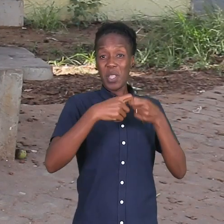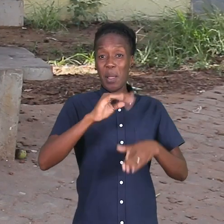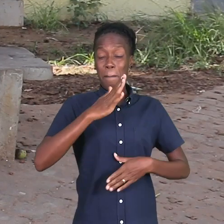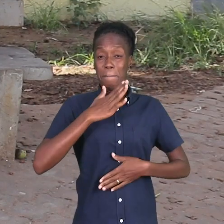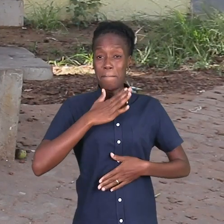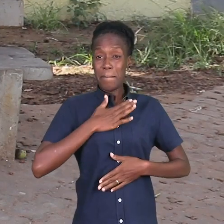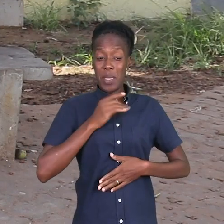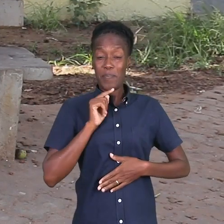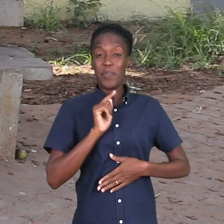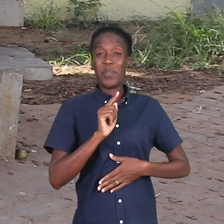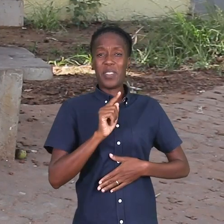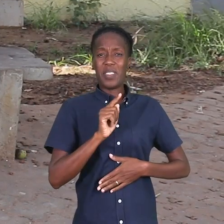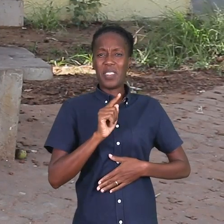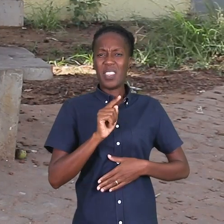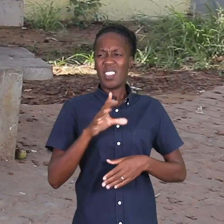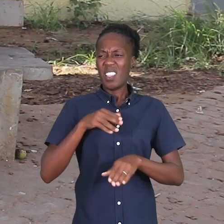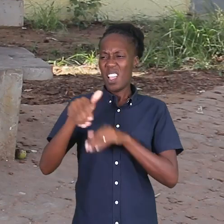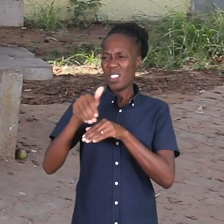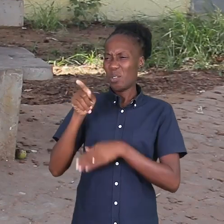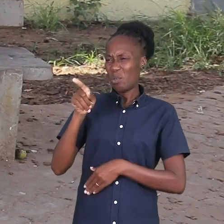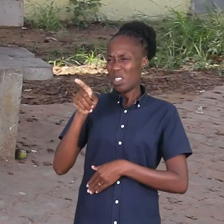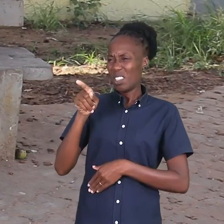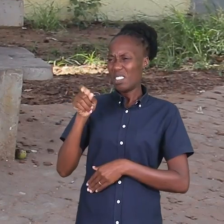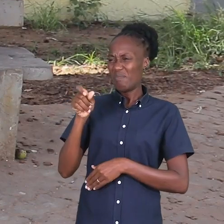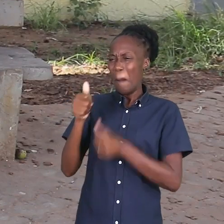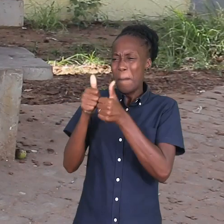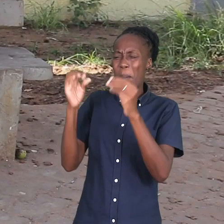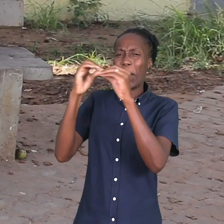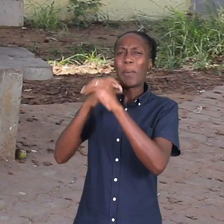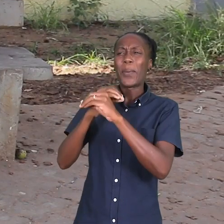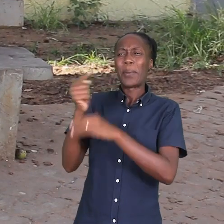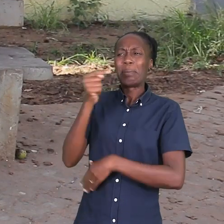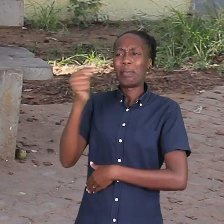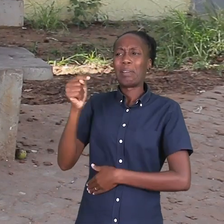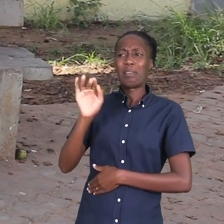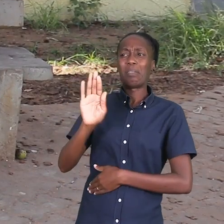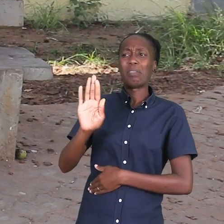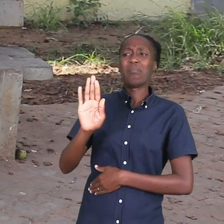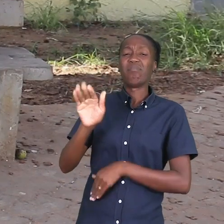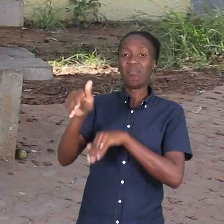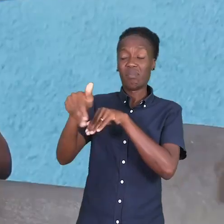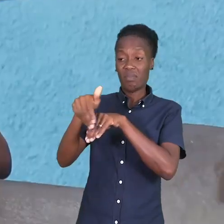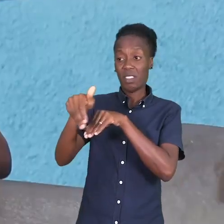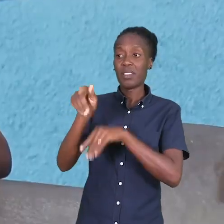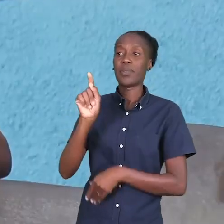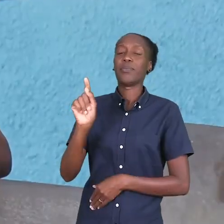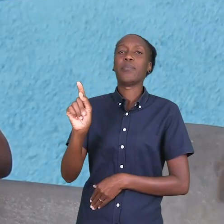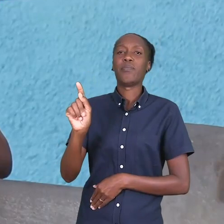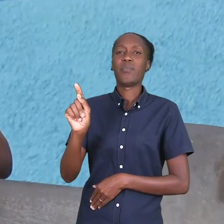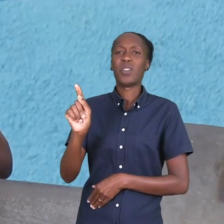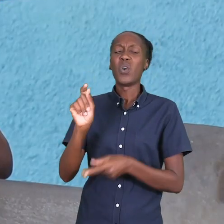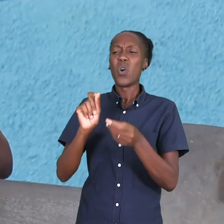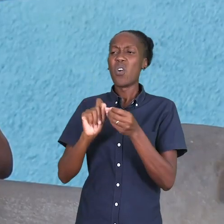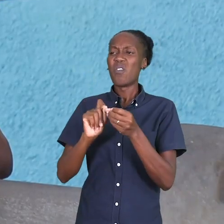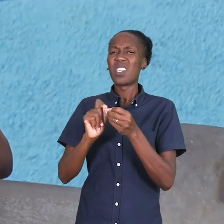família tem um comportamento negativo, ou o exemplo que ele tem ou que